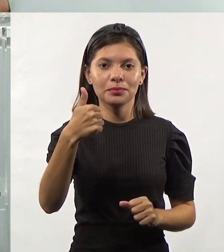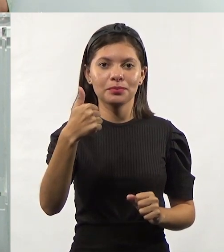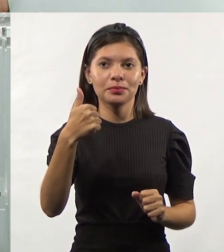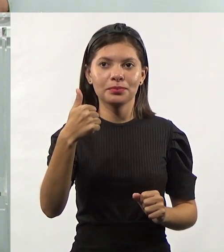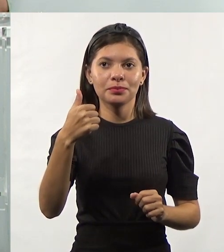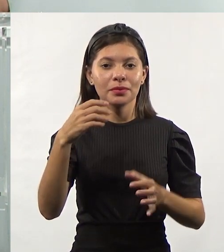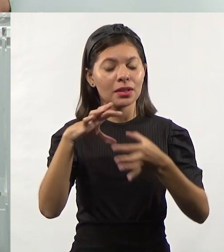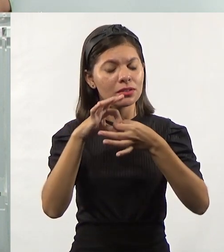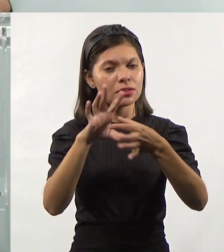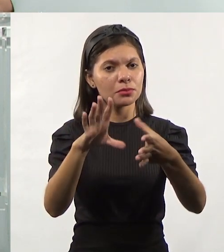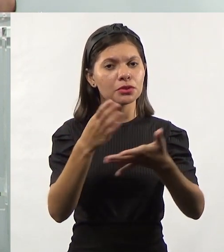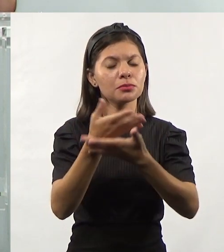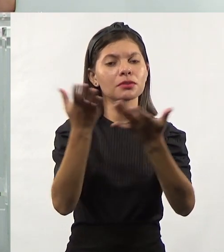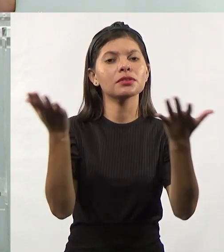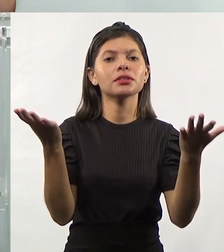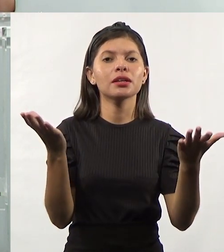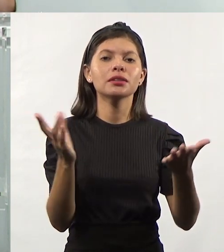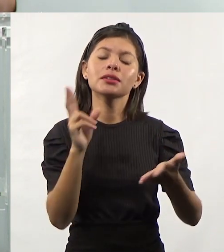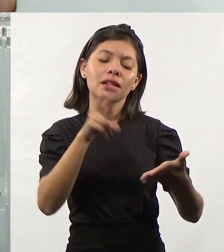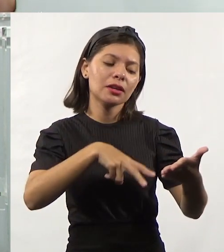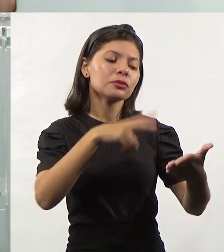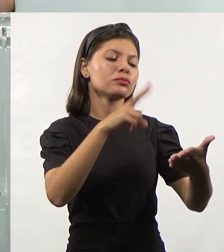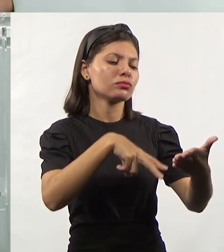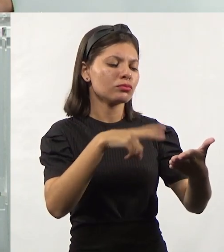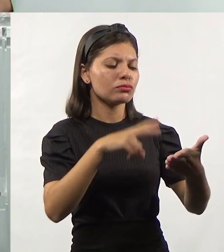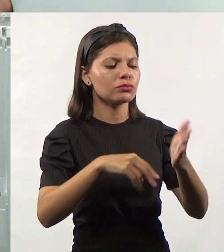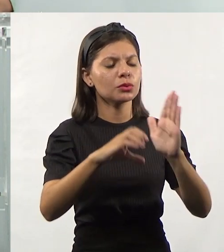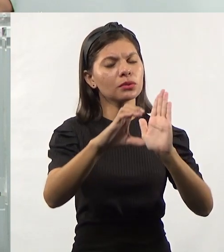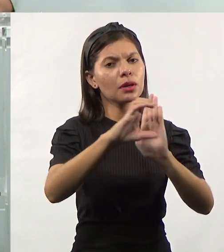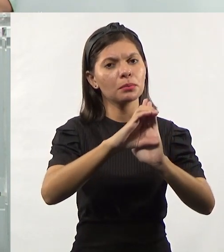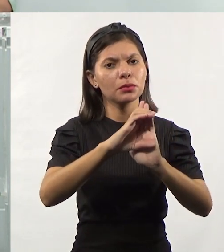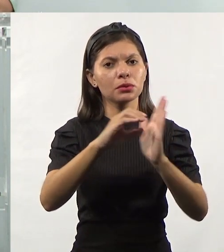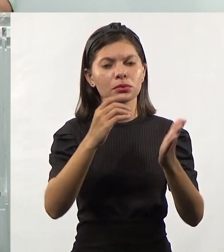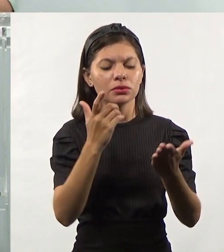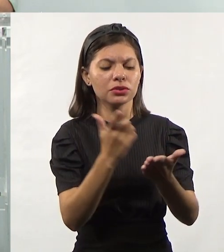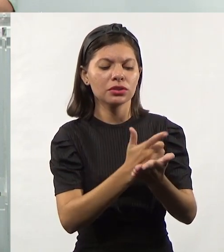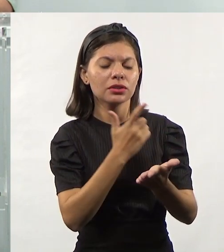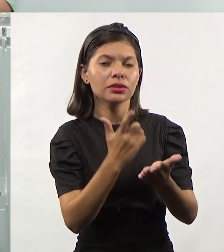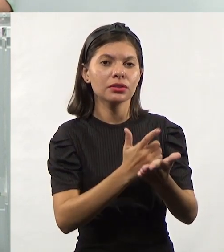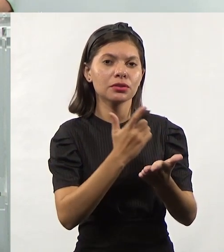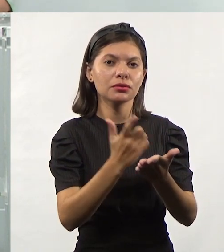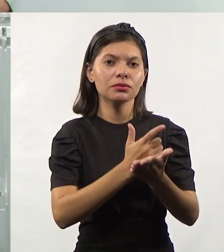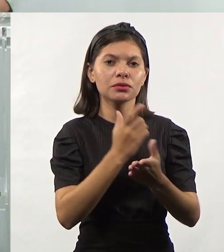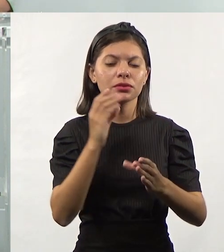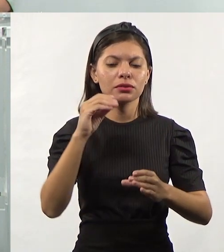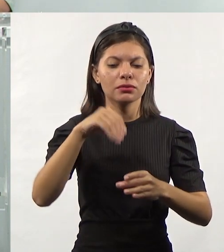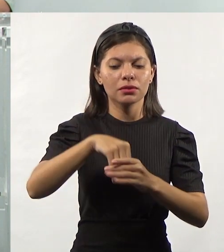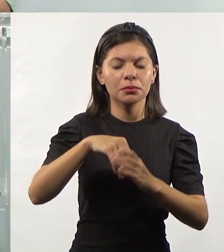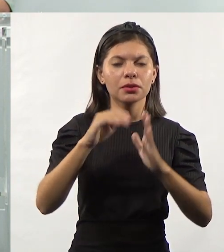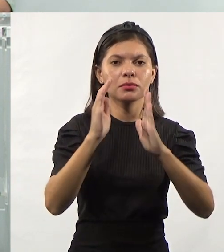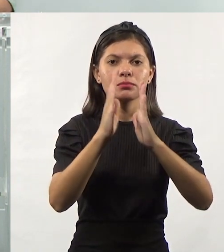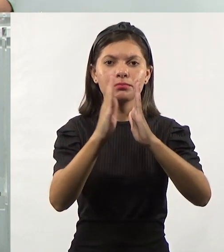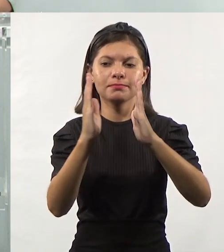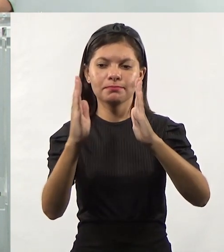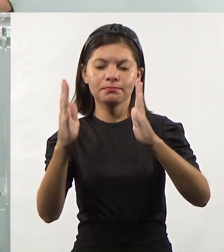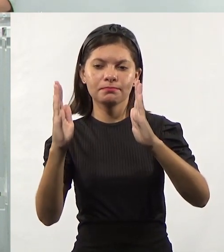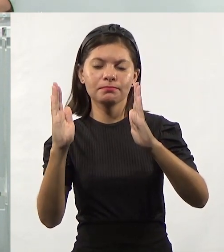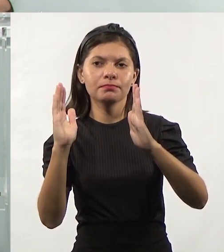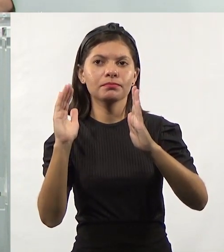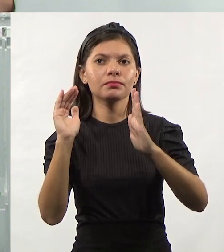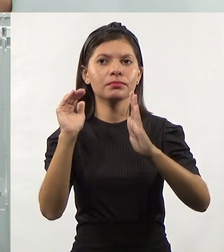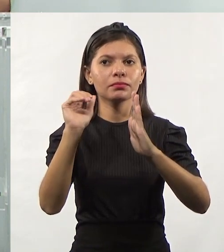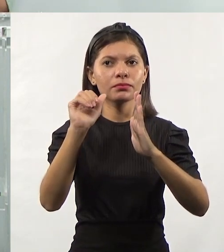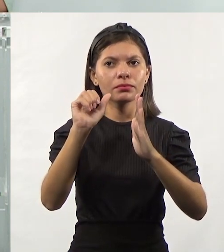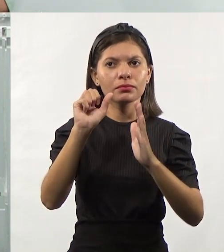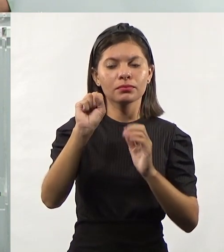nós disponibilizamos também leitura de alguns capítulos de livros que estão lá na minha biblioteca, no